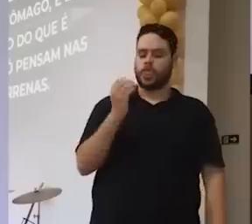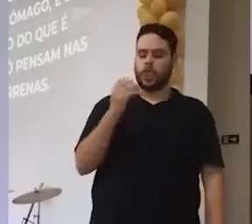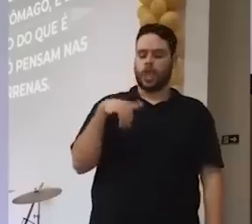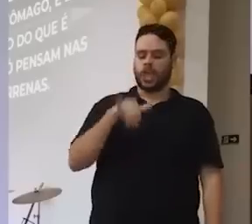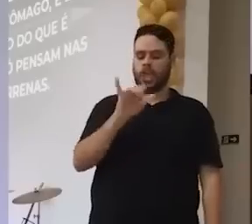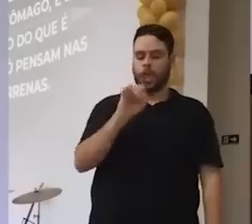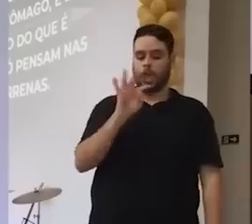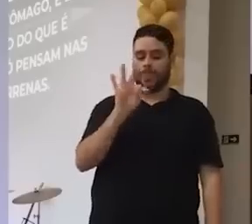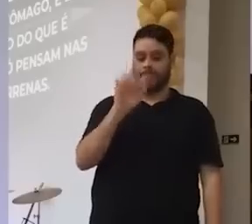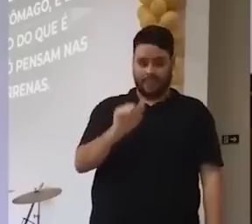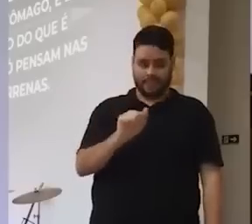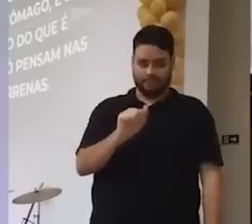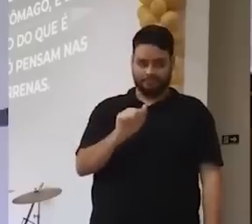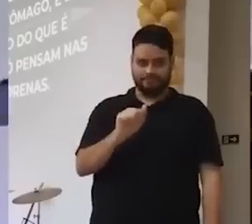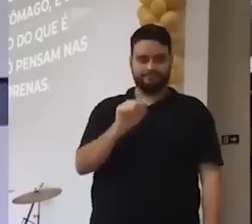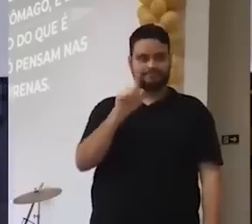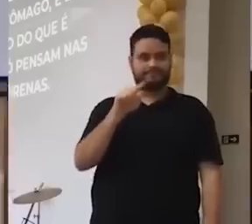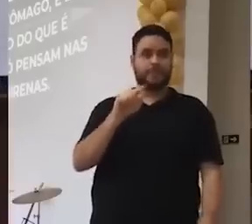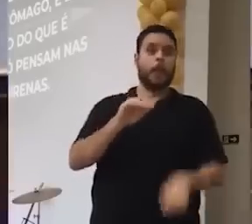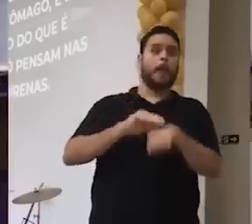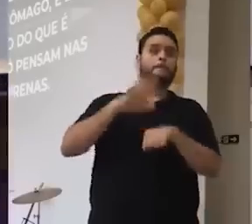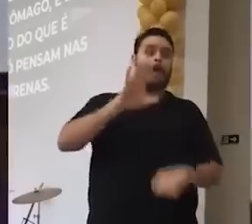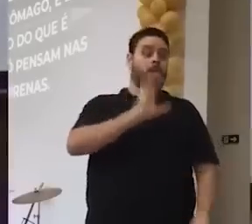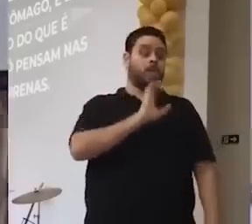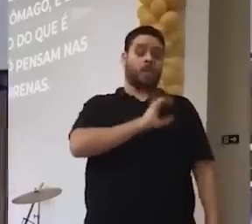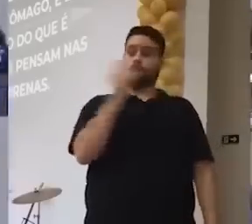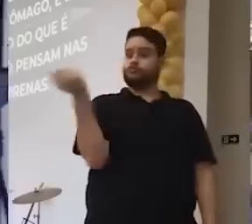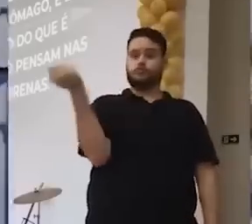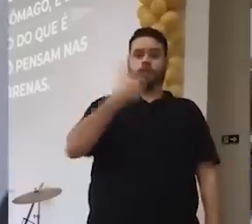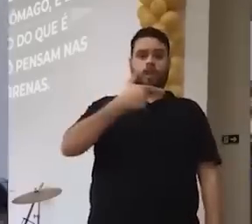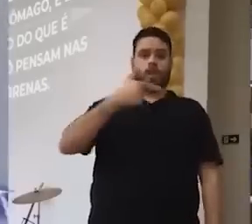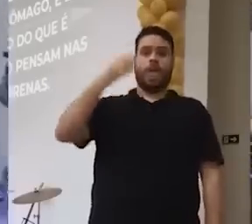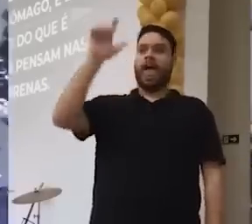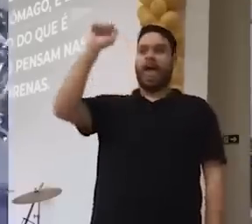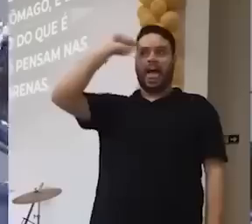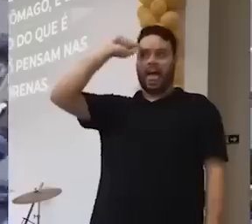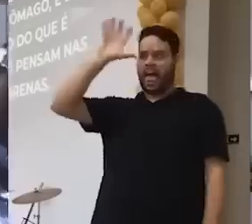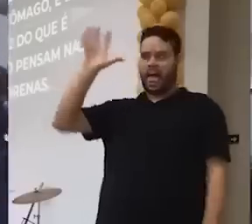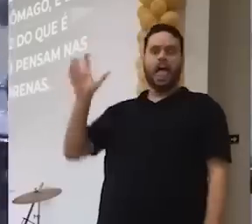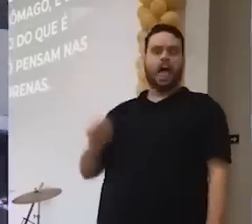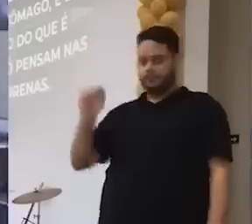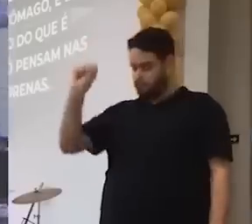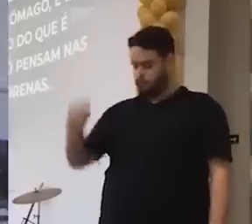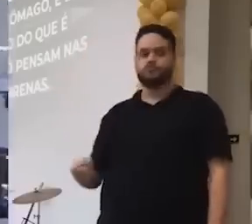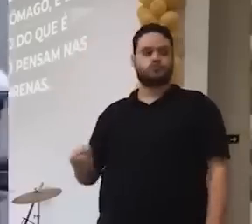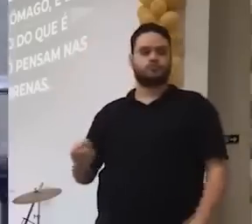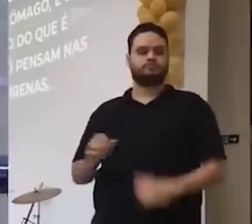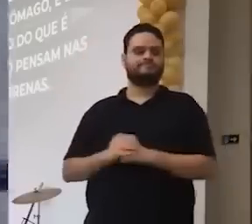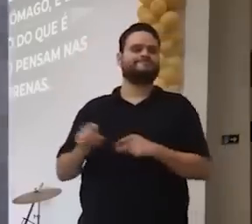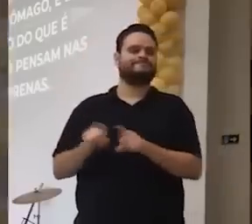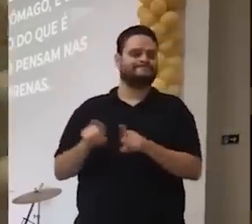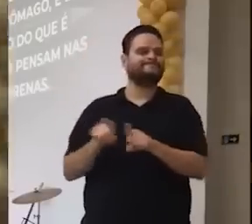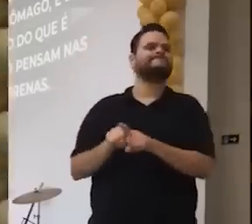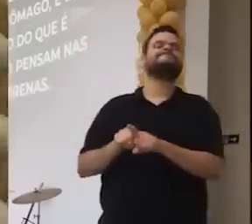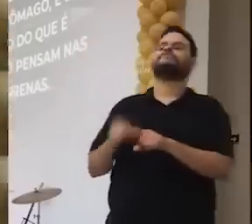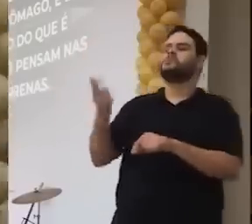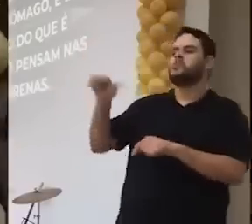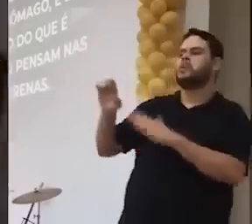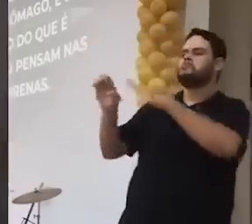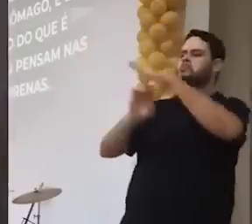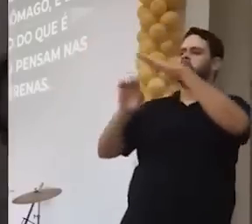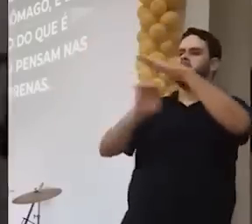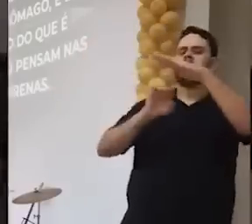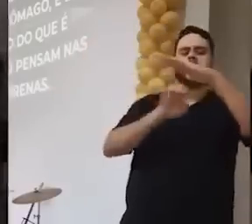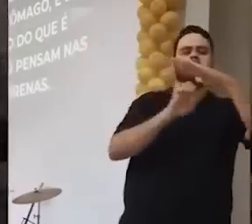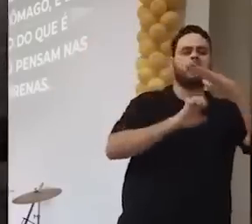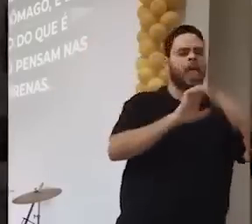Sul. A GM é mais rica do que a Noruega. O Walmart é mais rico do que mais de dezenas de nações